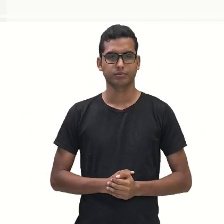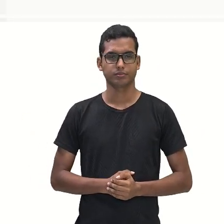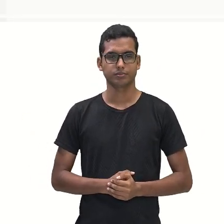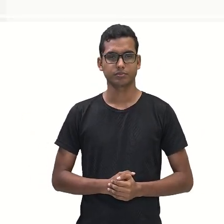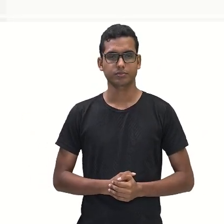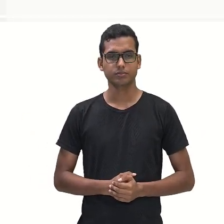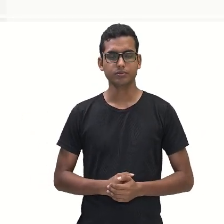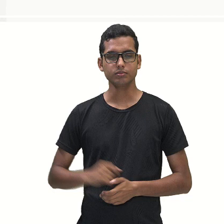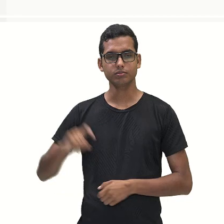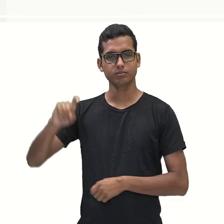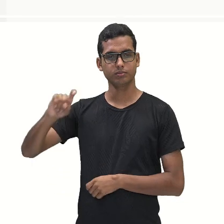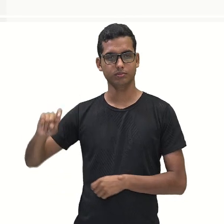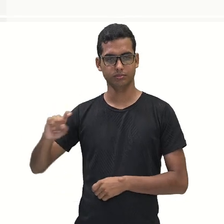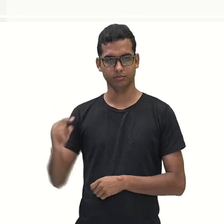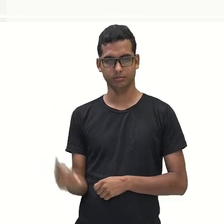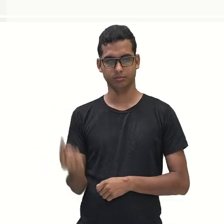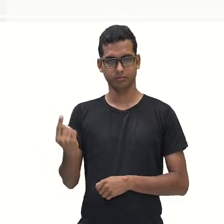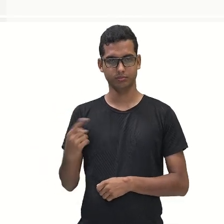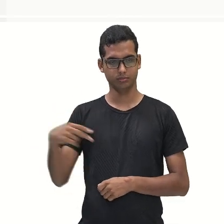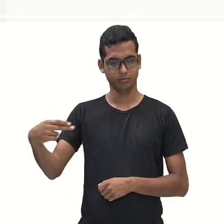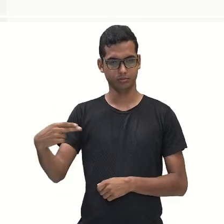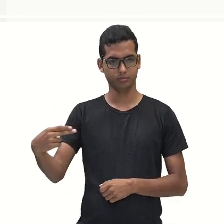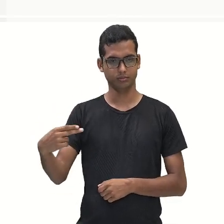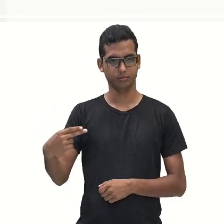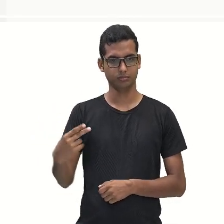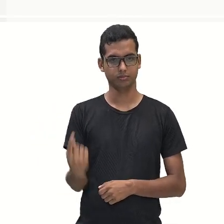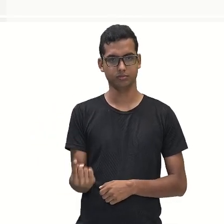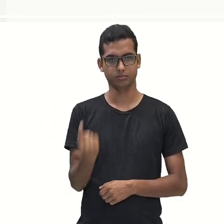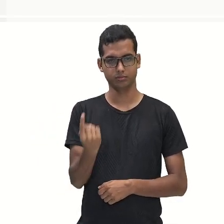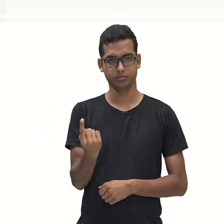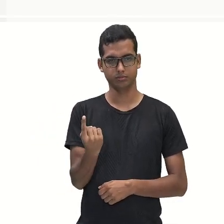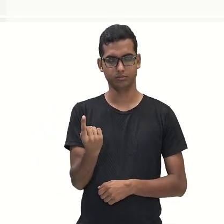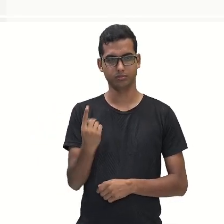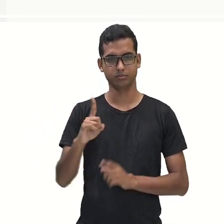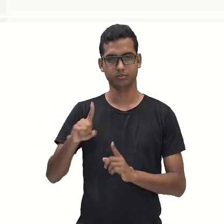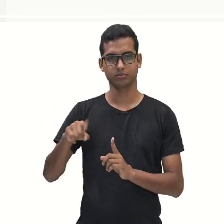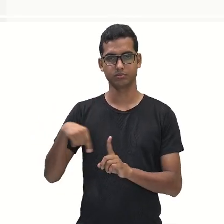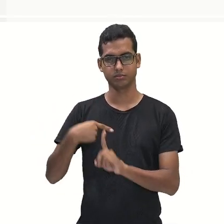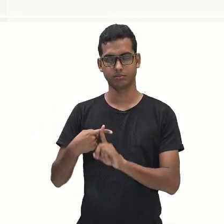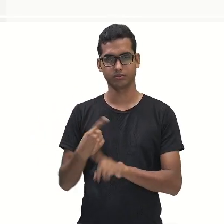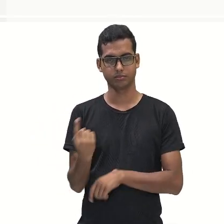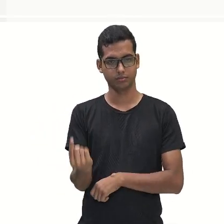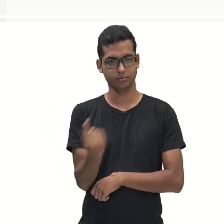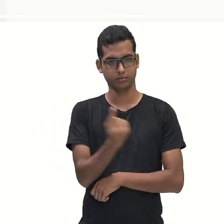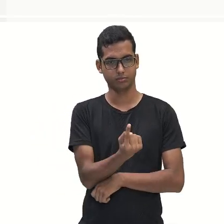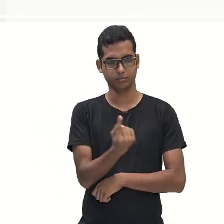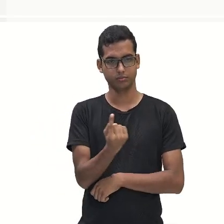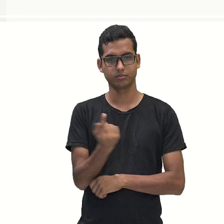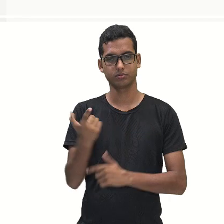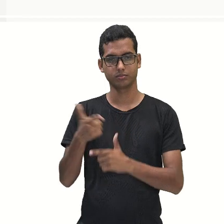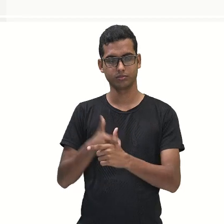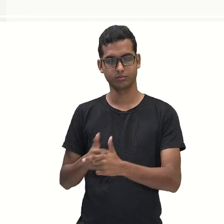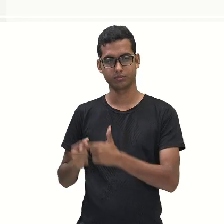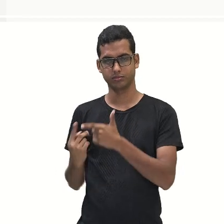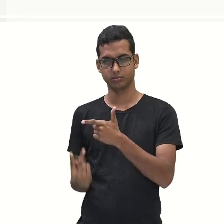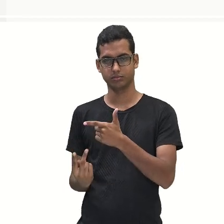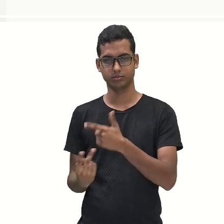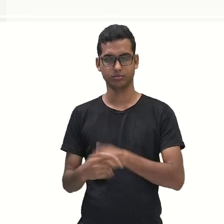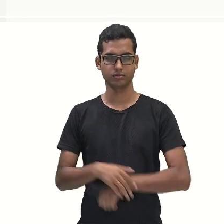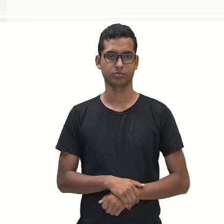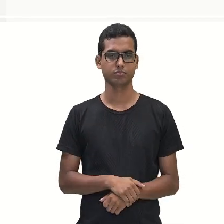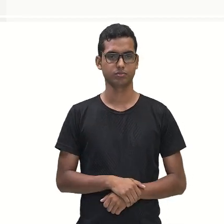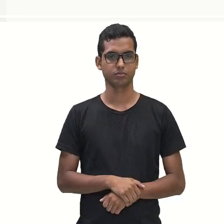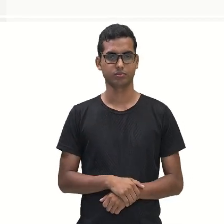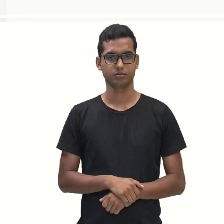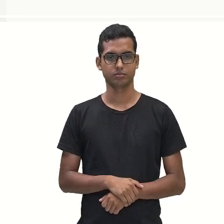x1 igual a 1 mais 11 sobre 2, ou